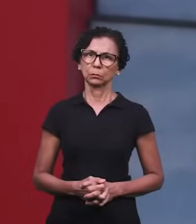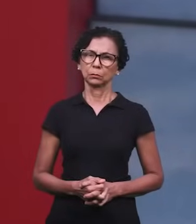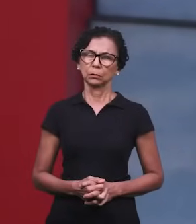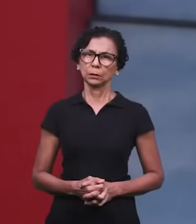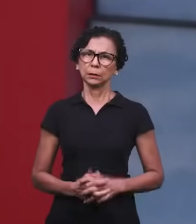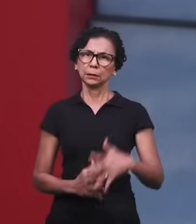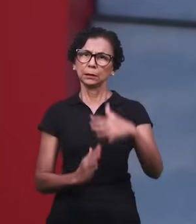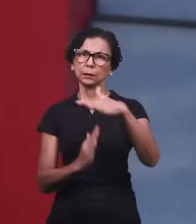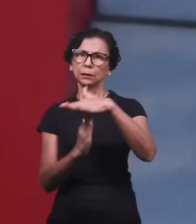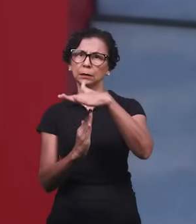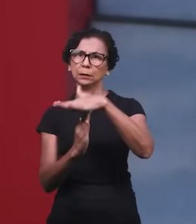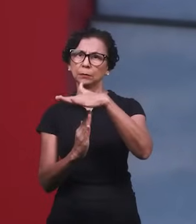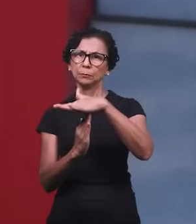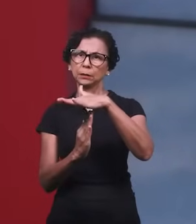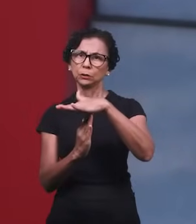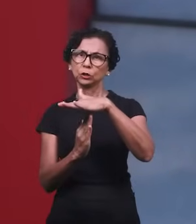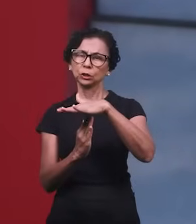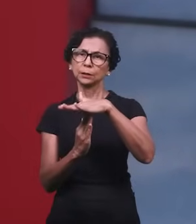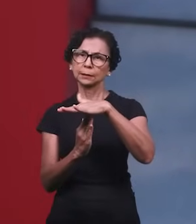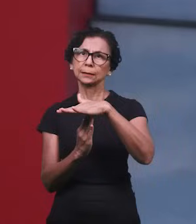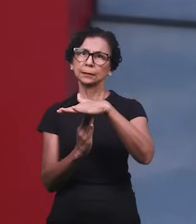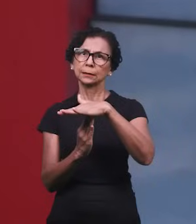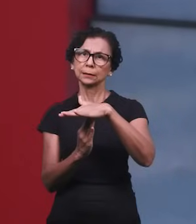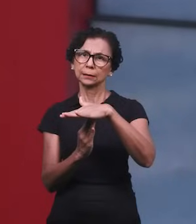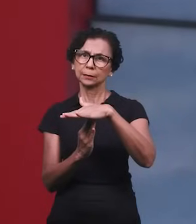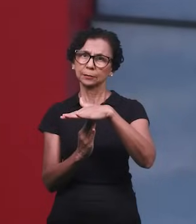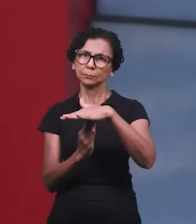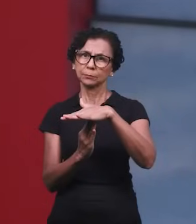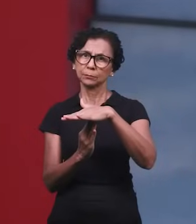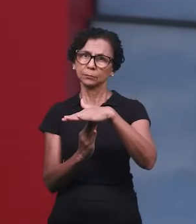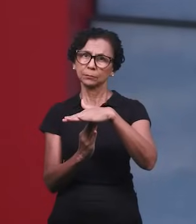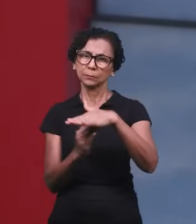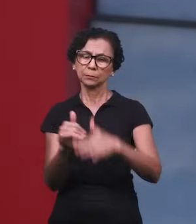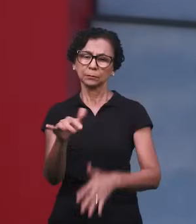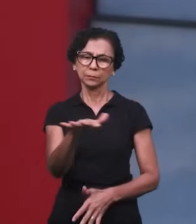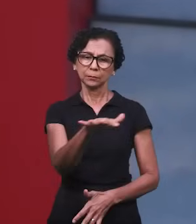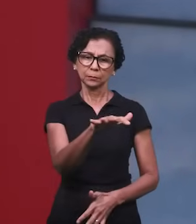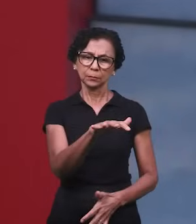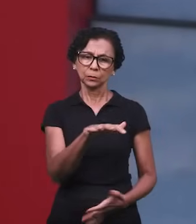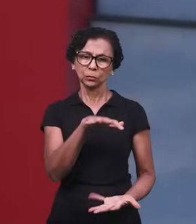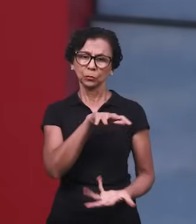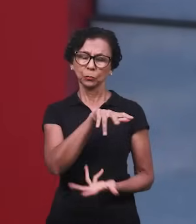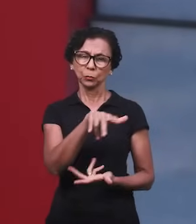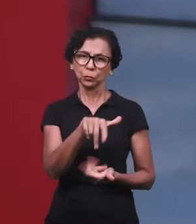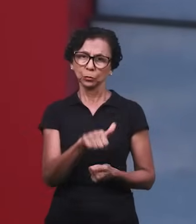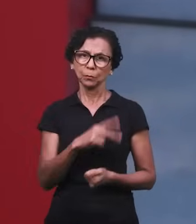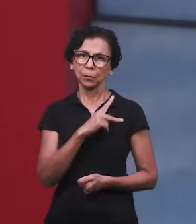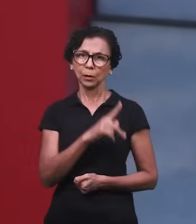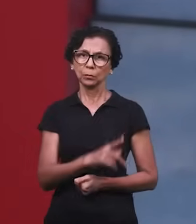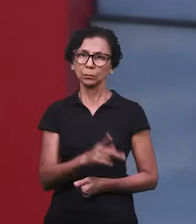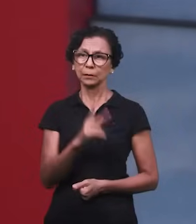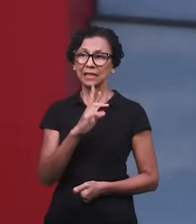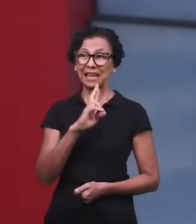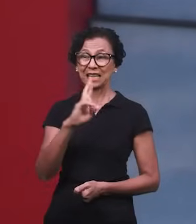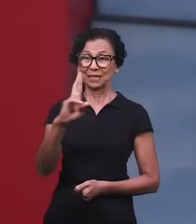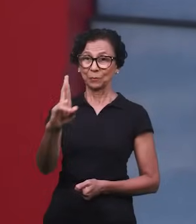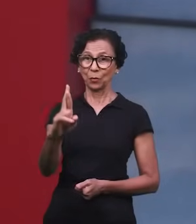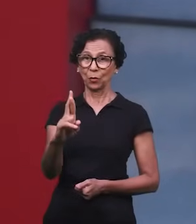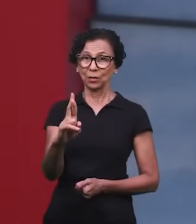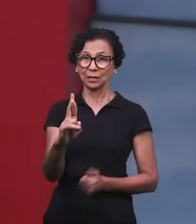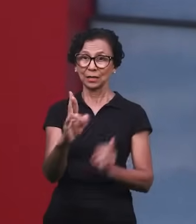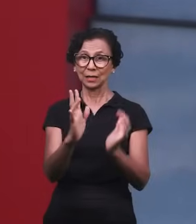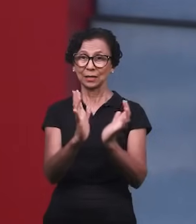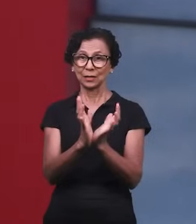ele estabeleceu os limites da sua habitação. Então ele começa a dar respostas aos estoicos e aos epicureus no